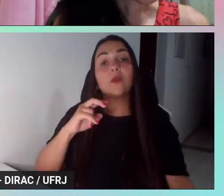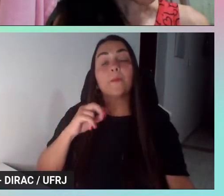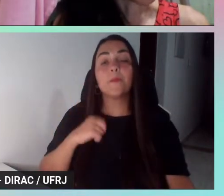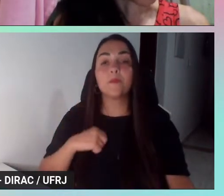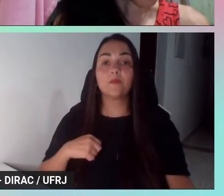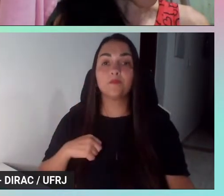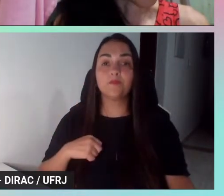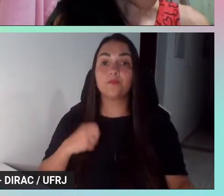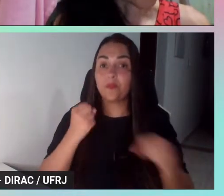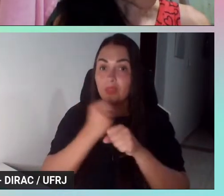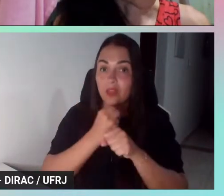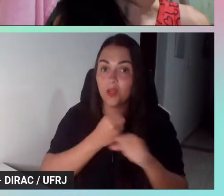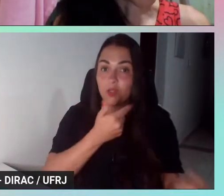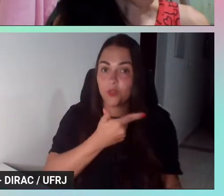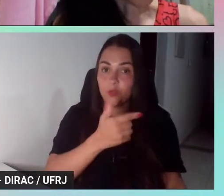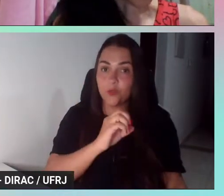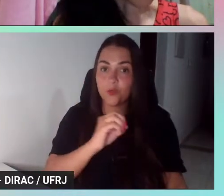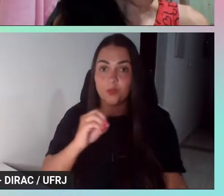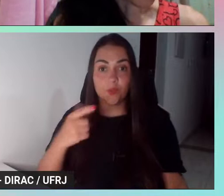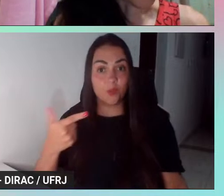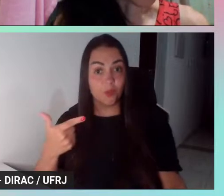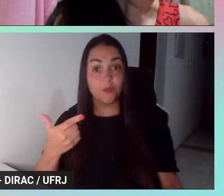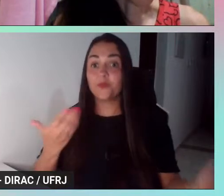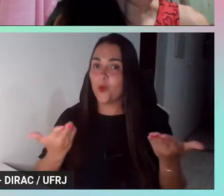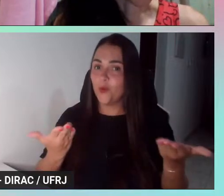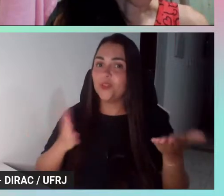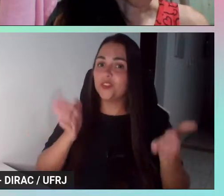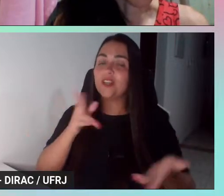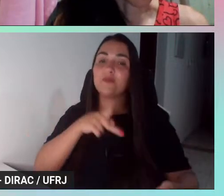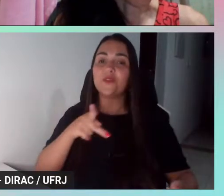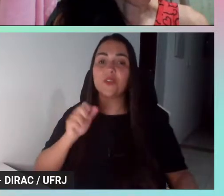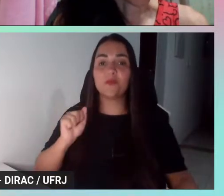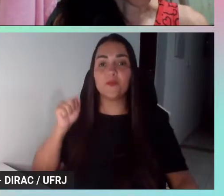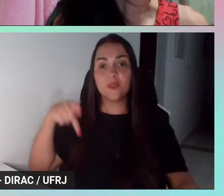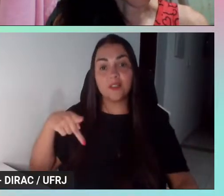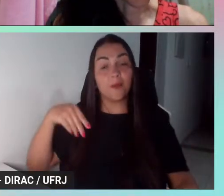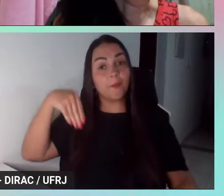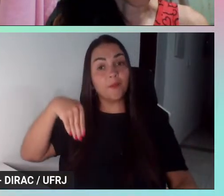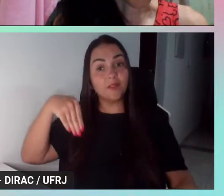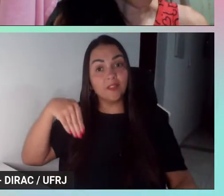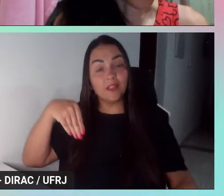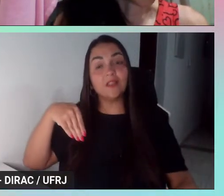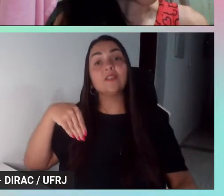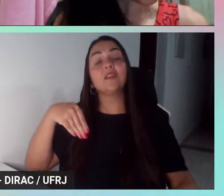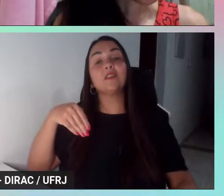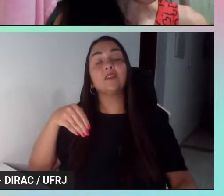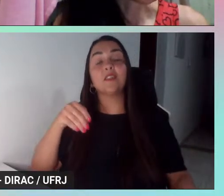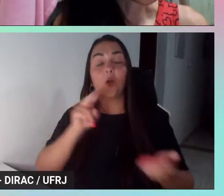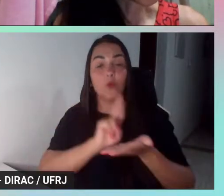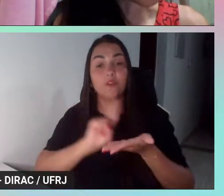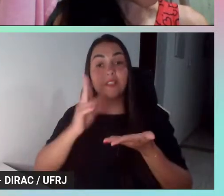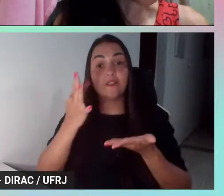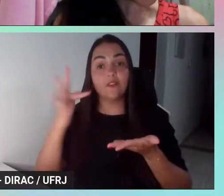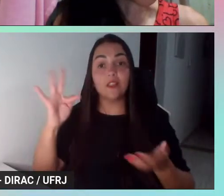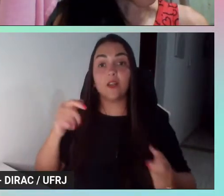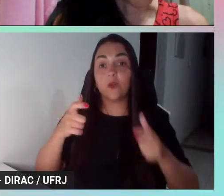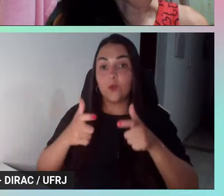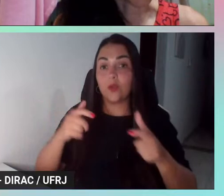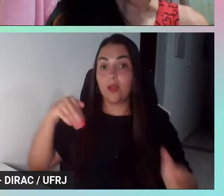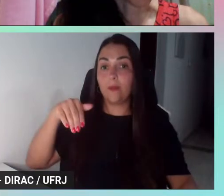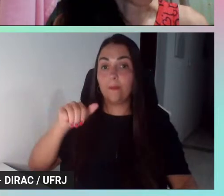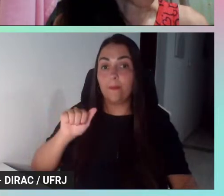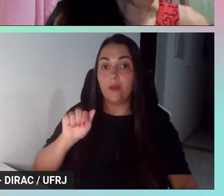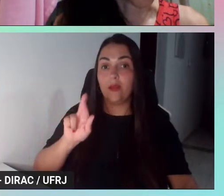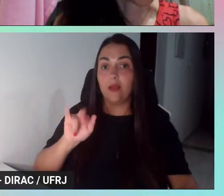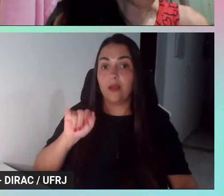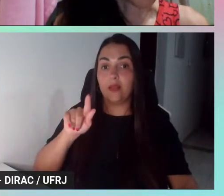em 2002. Ela hoje é professora aposentada, Departamento de Matemática da Universidade Estadual de Maringá, e membro do corpo docente